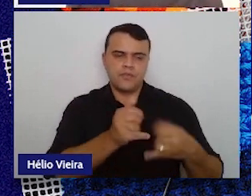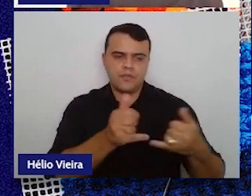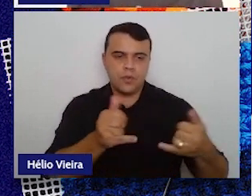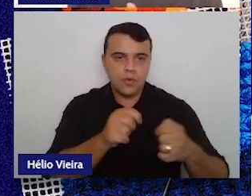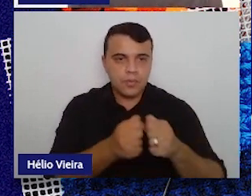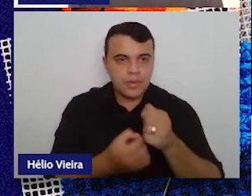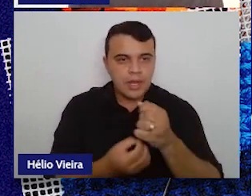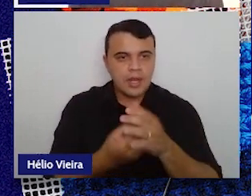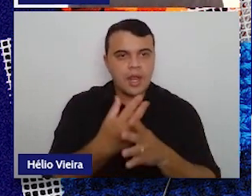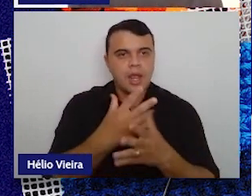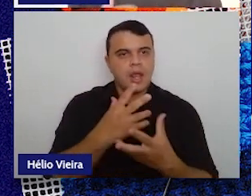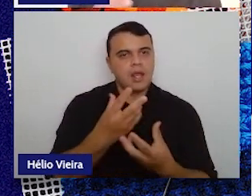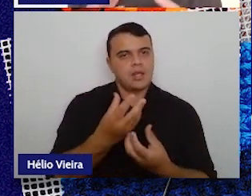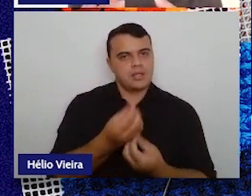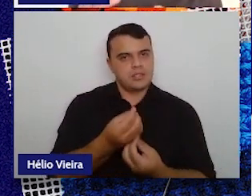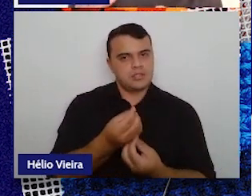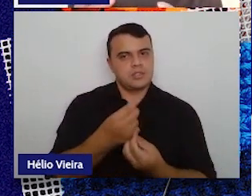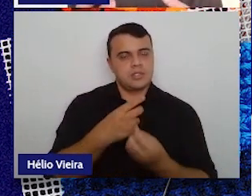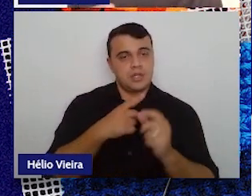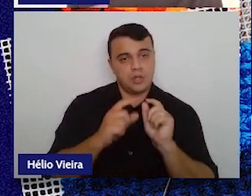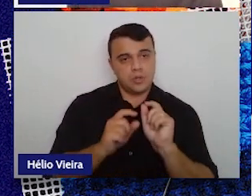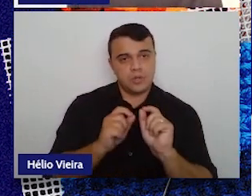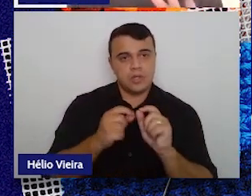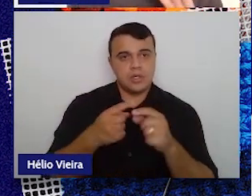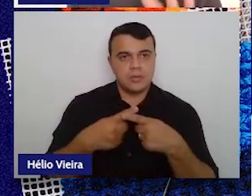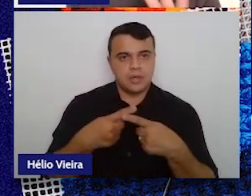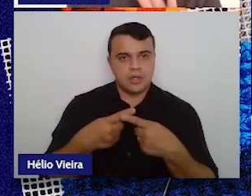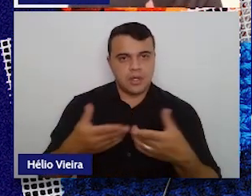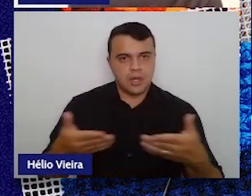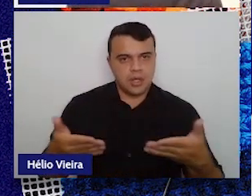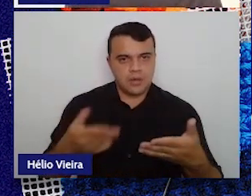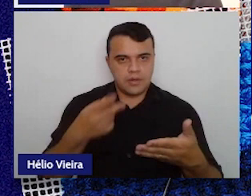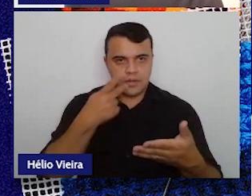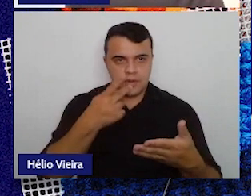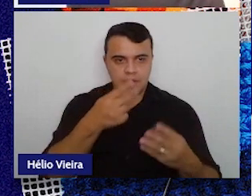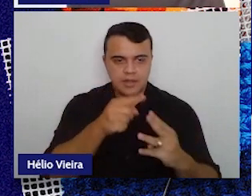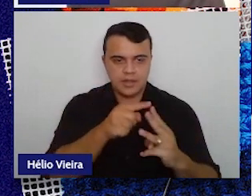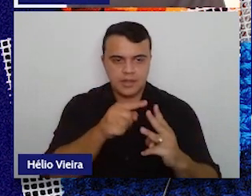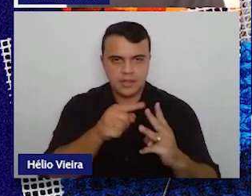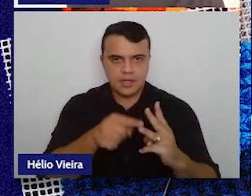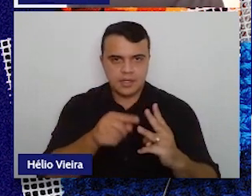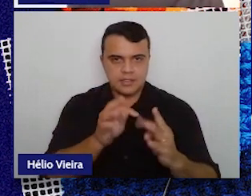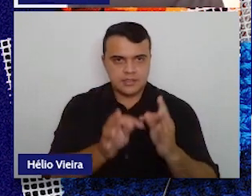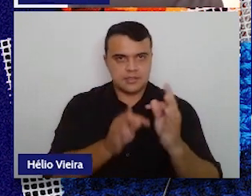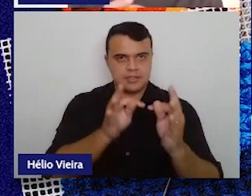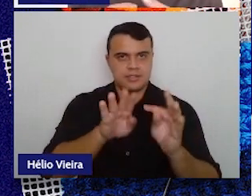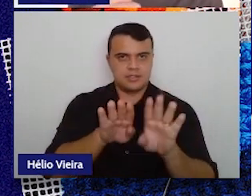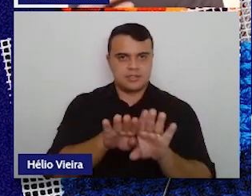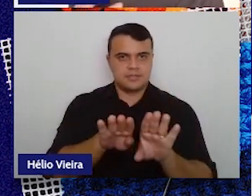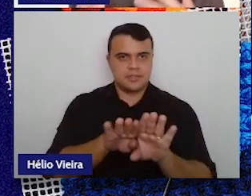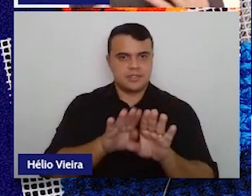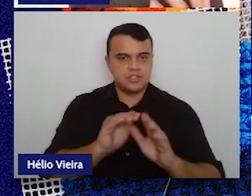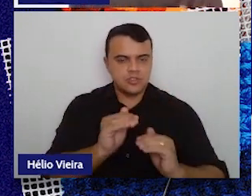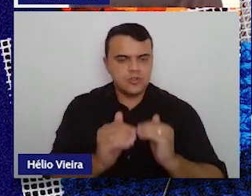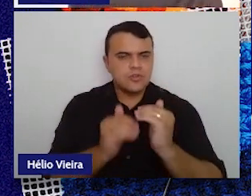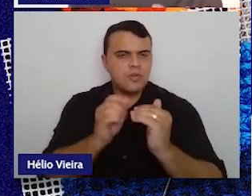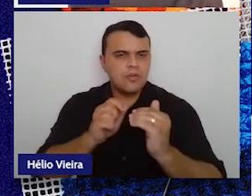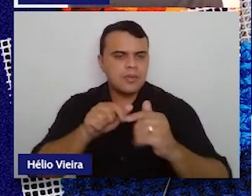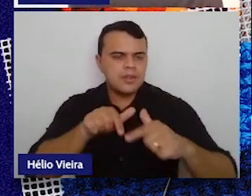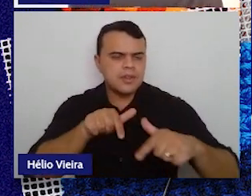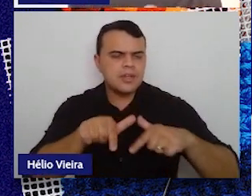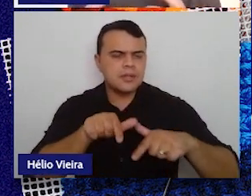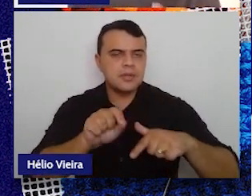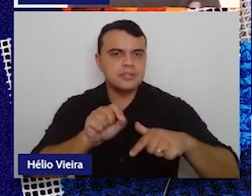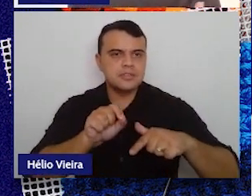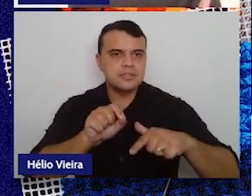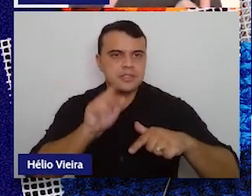arte. E a gente vai buscar em 3 técnicas desenvolver, trabalhar